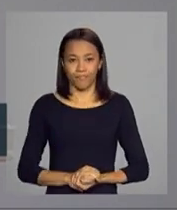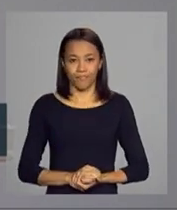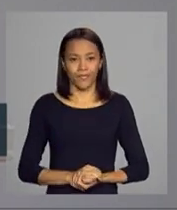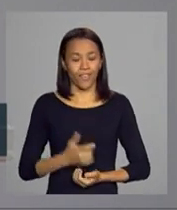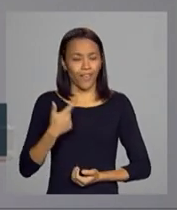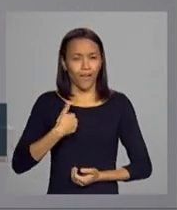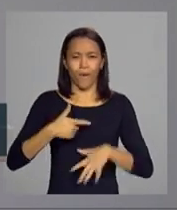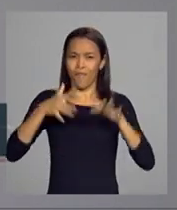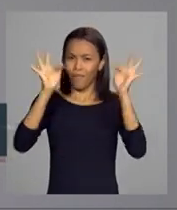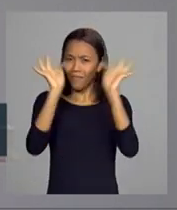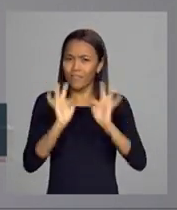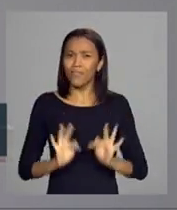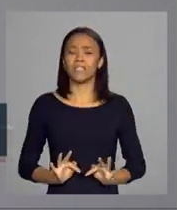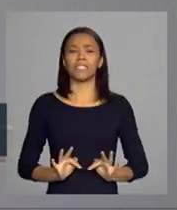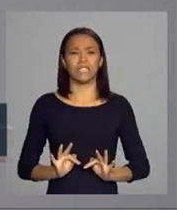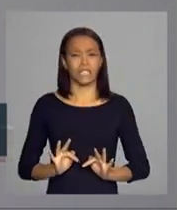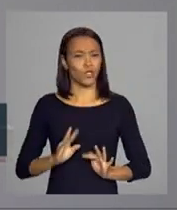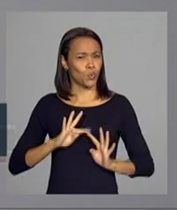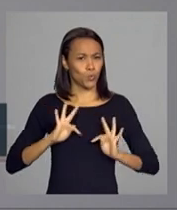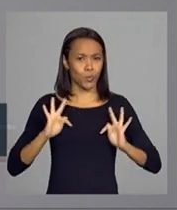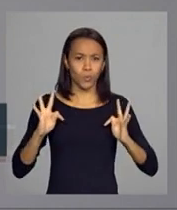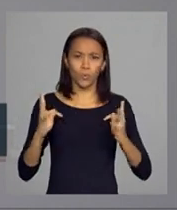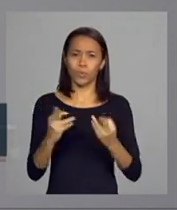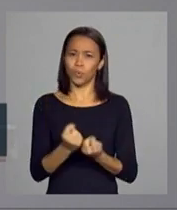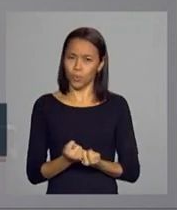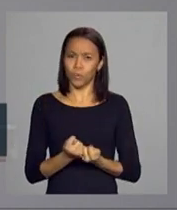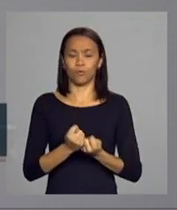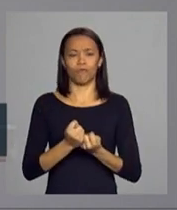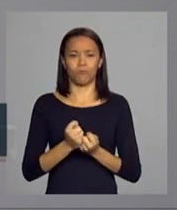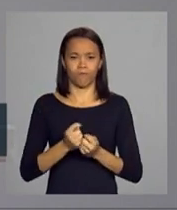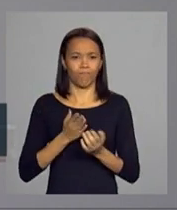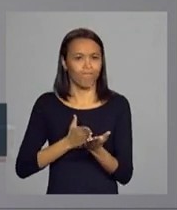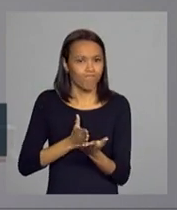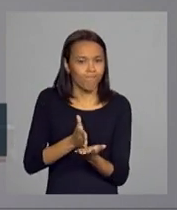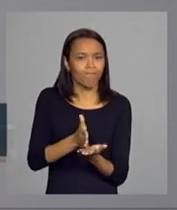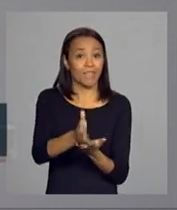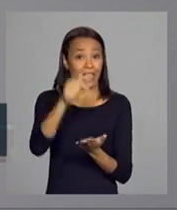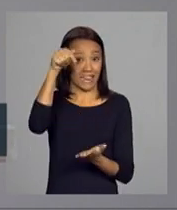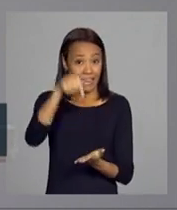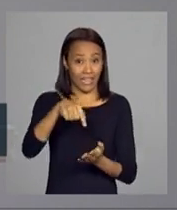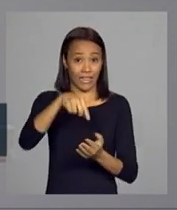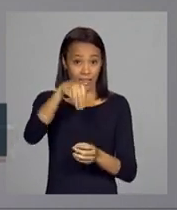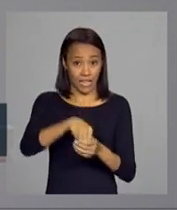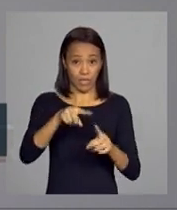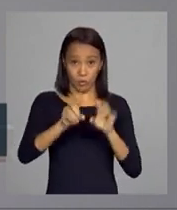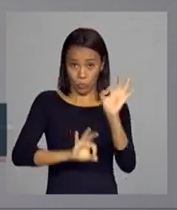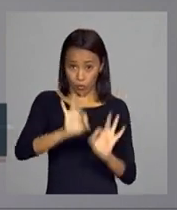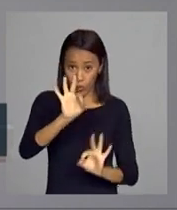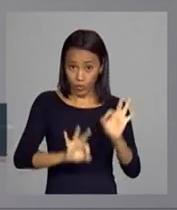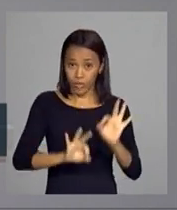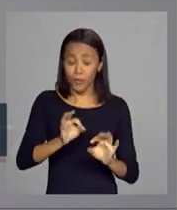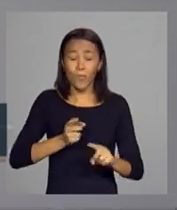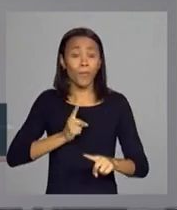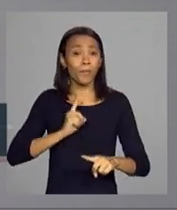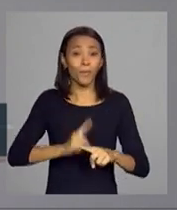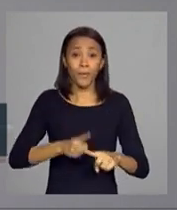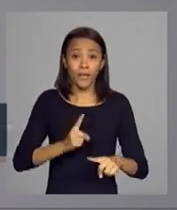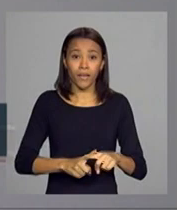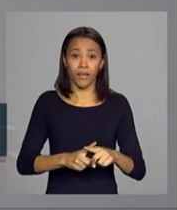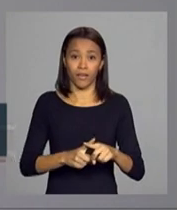Muito feliz, cumpri toda a minha missão dentro desse projeto. Por que